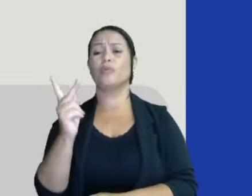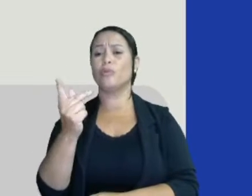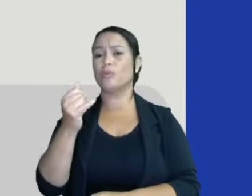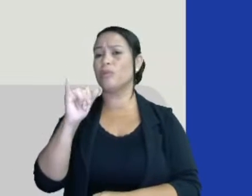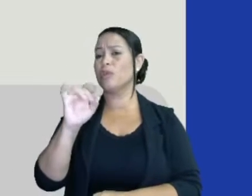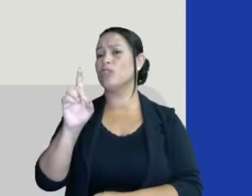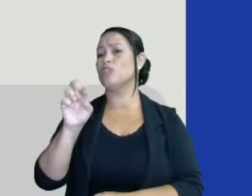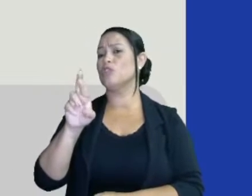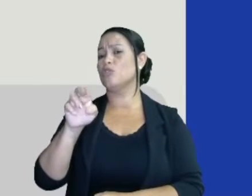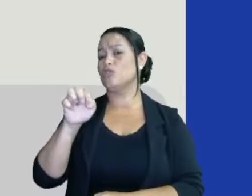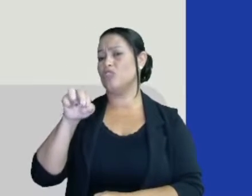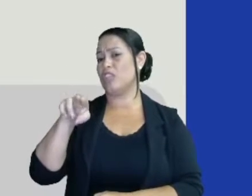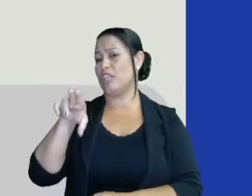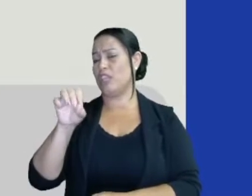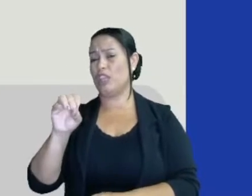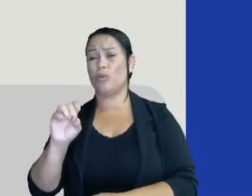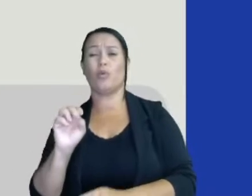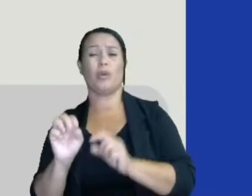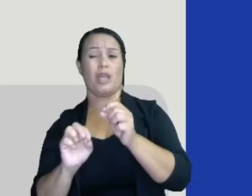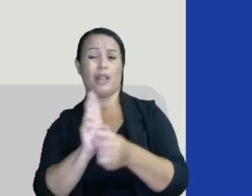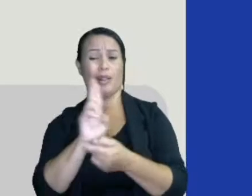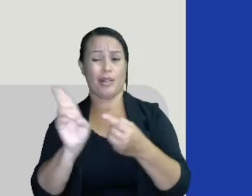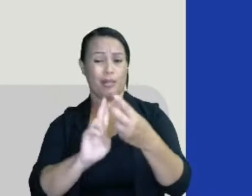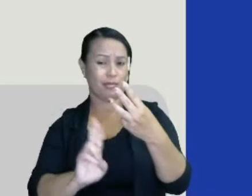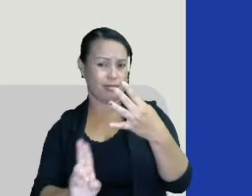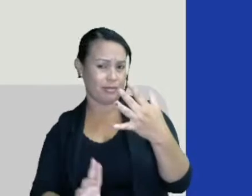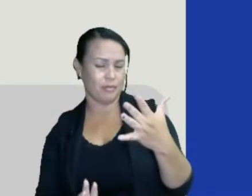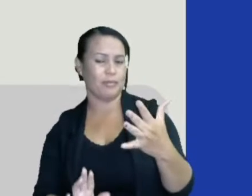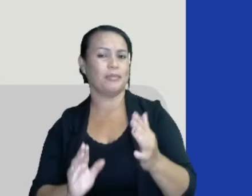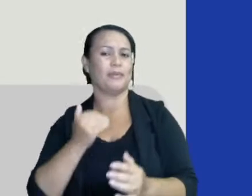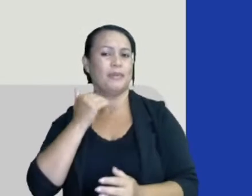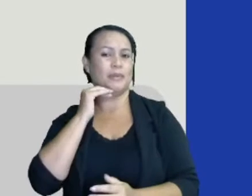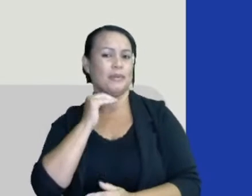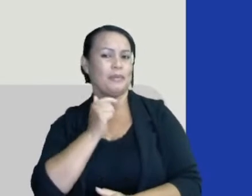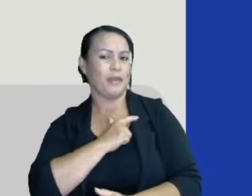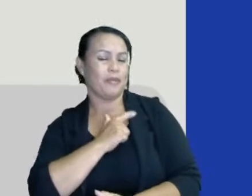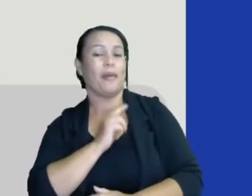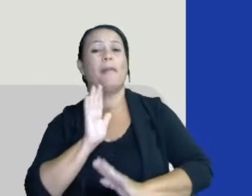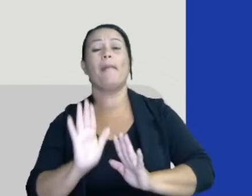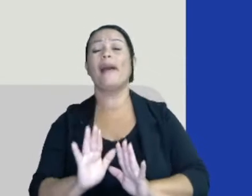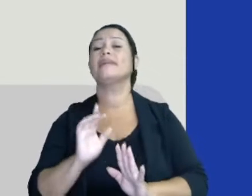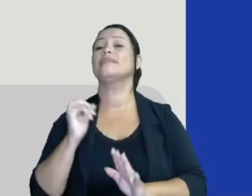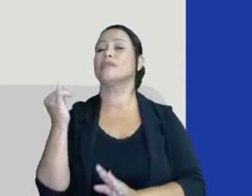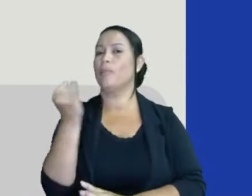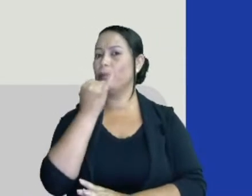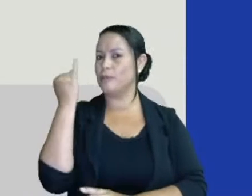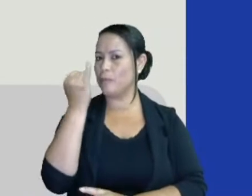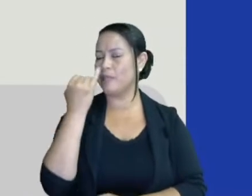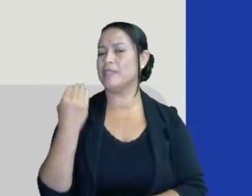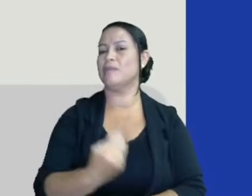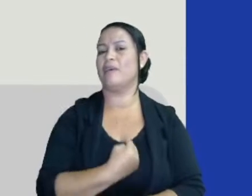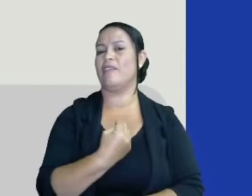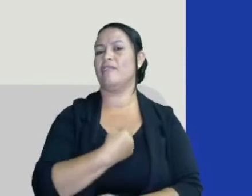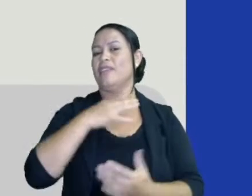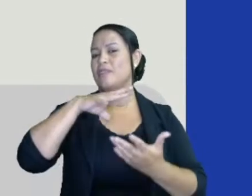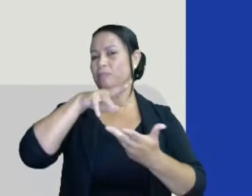nome feio, mas que são gases muito importantes para a vida do nosso